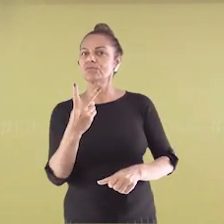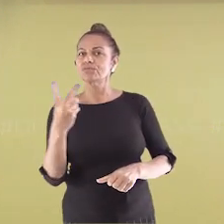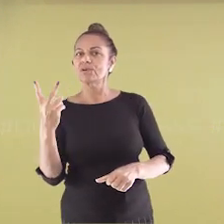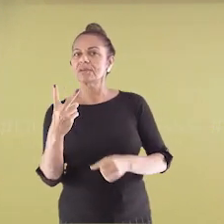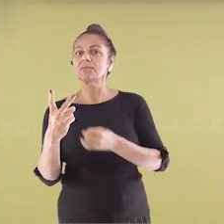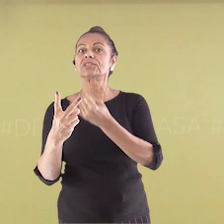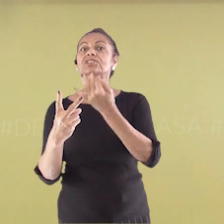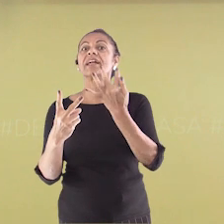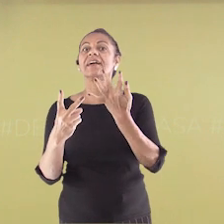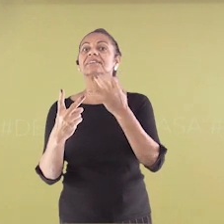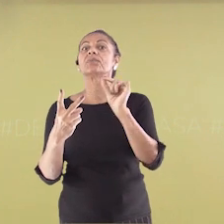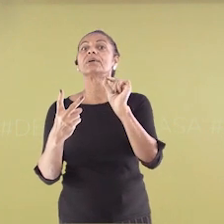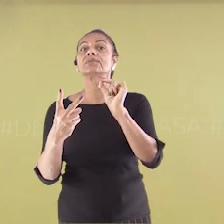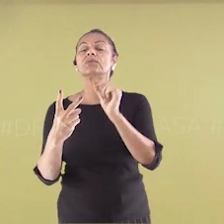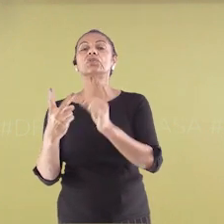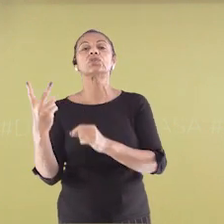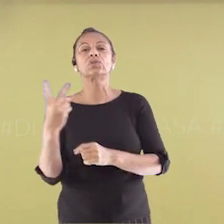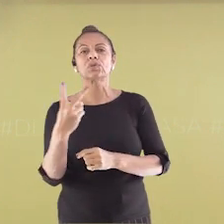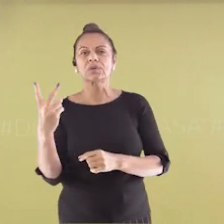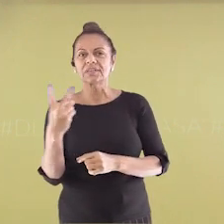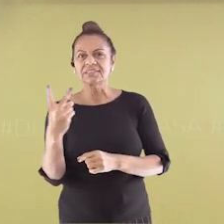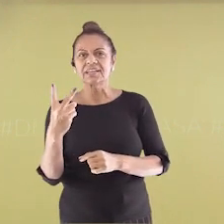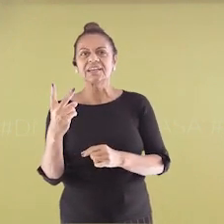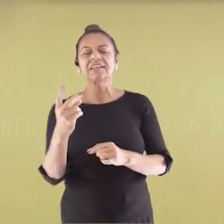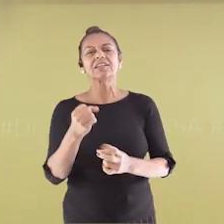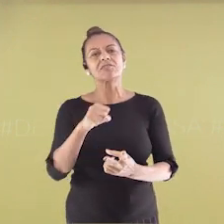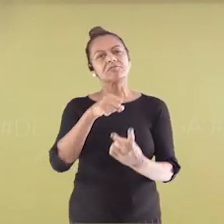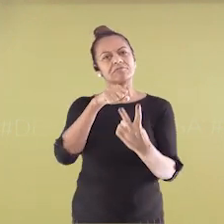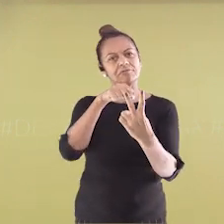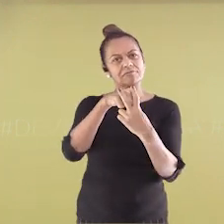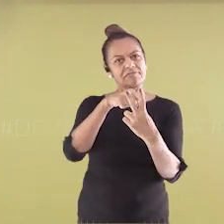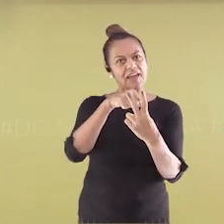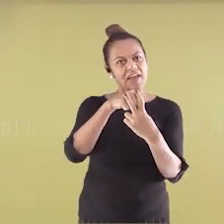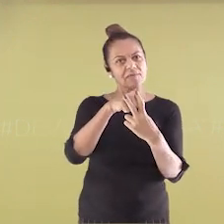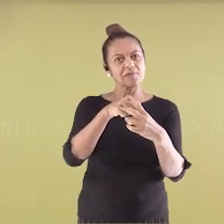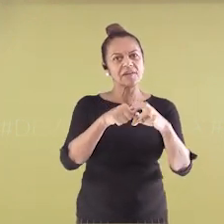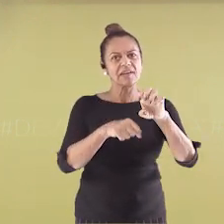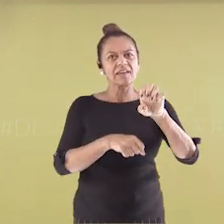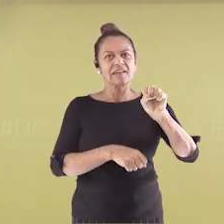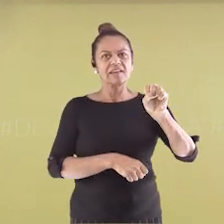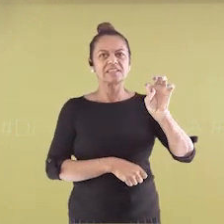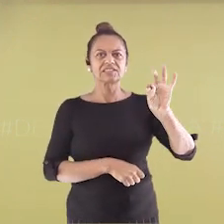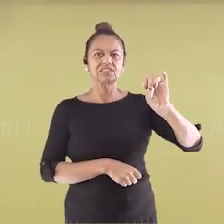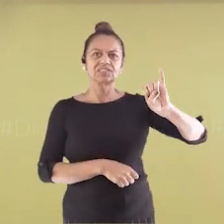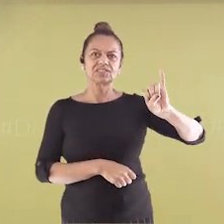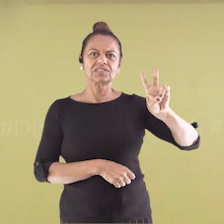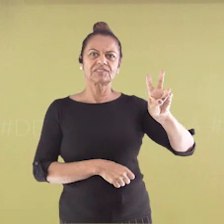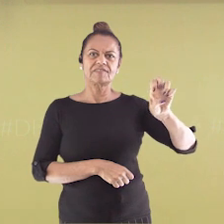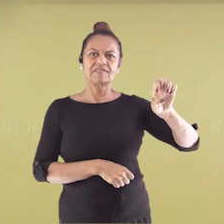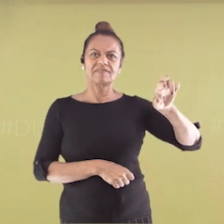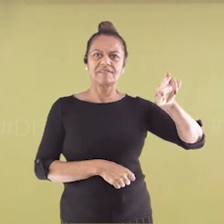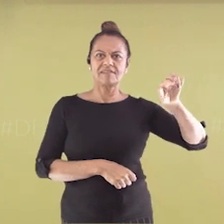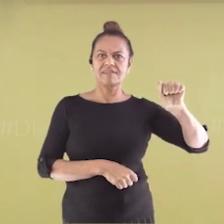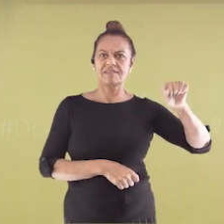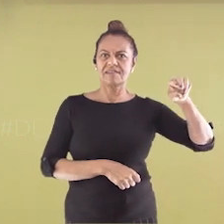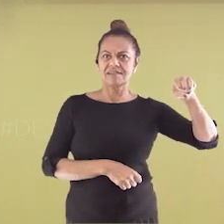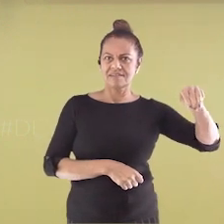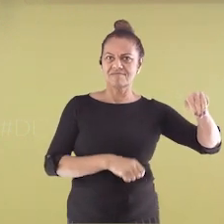Tadeu e Maria estiveram presentes no evento. Vamos identificar o verbo, que é o